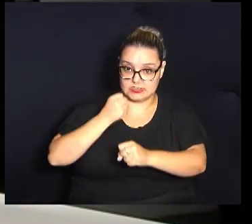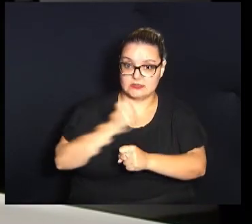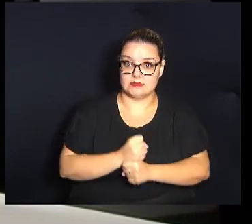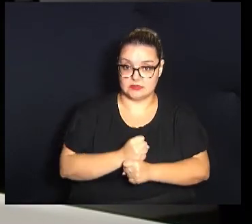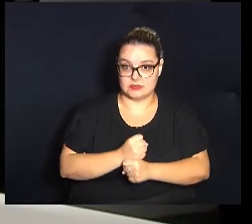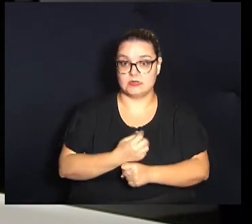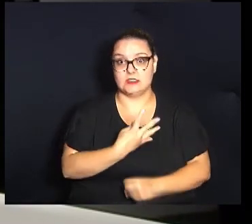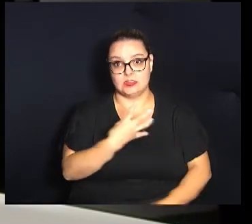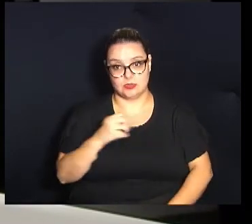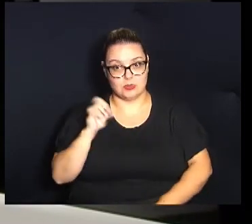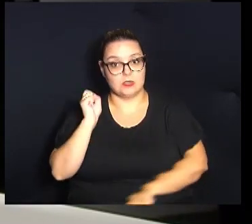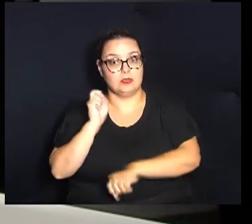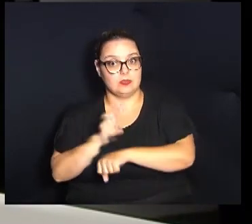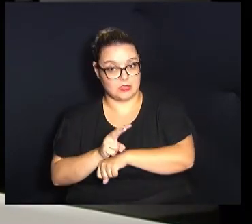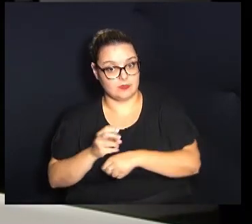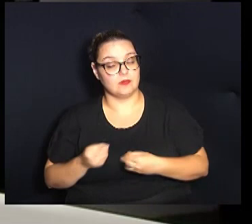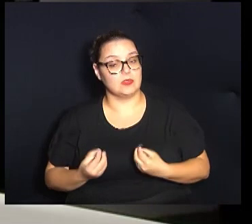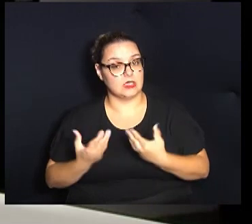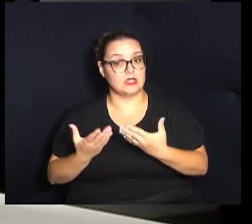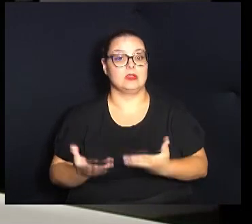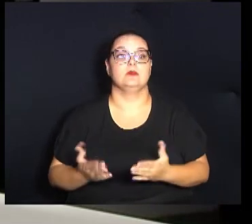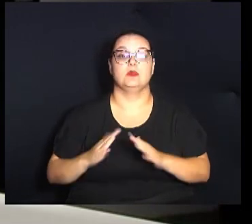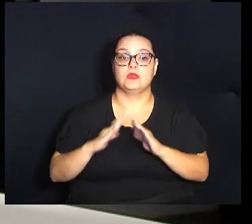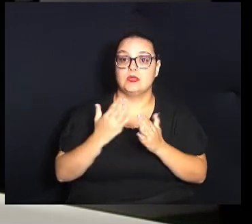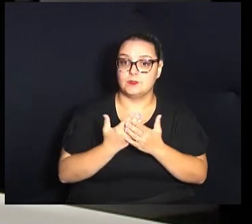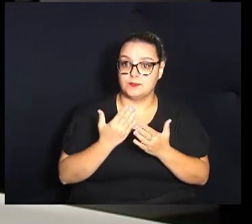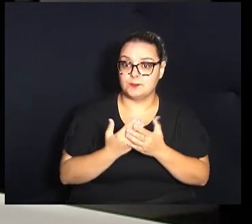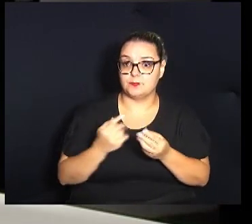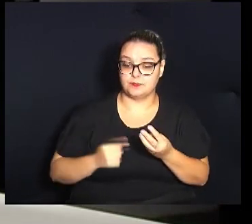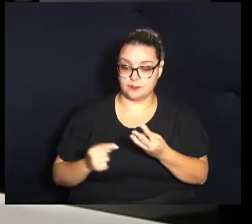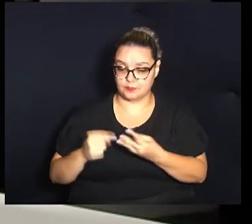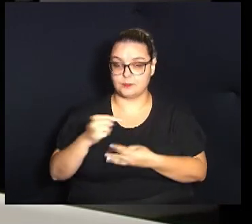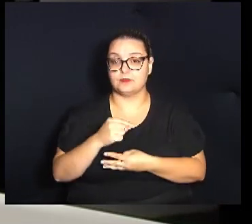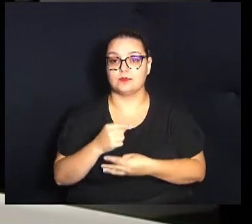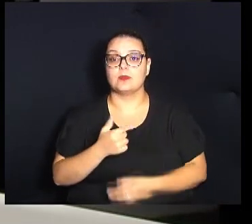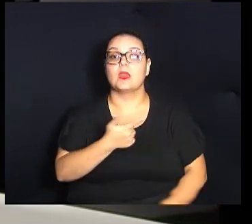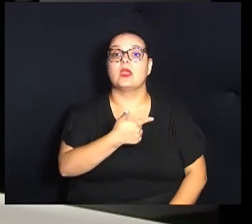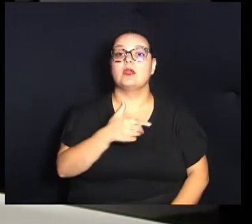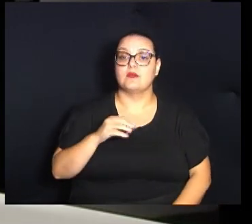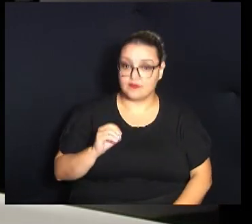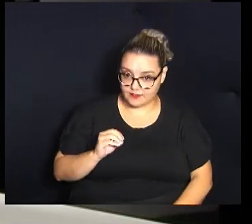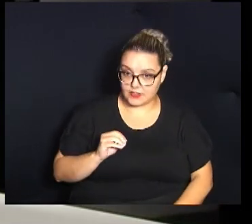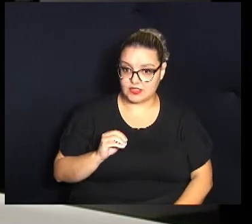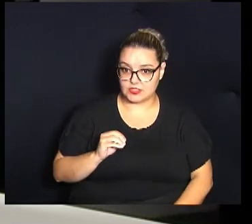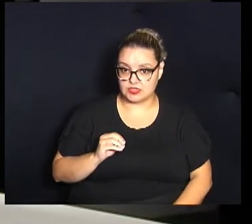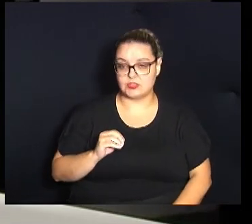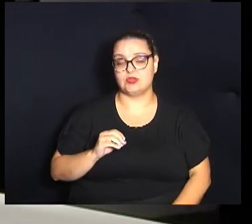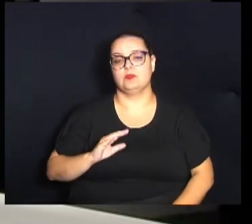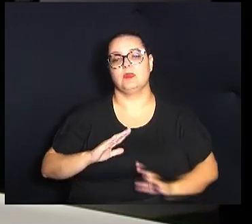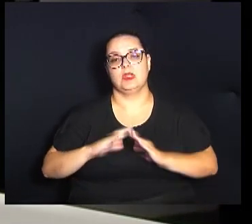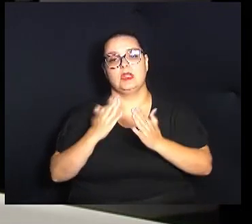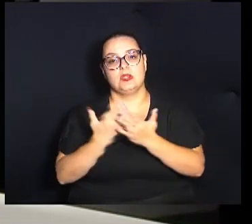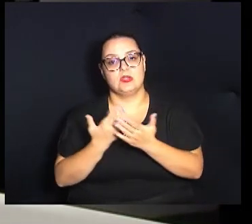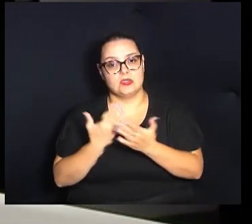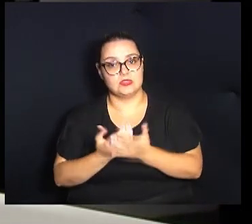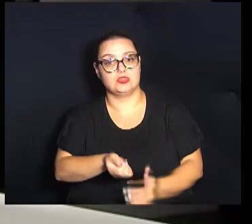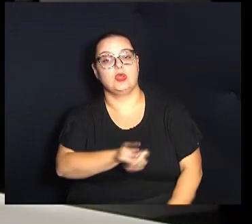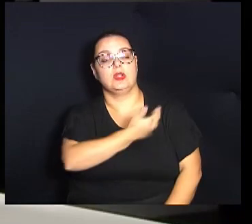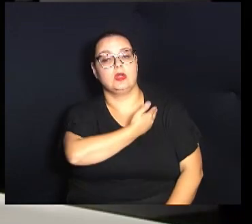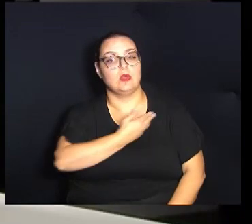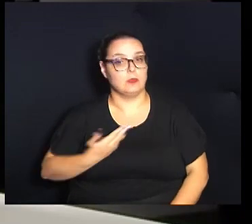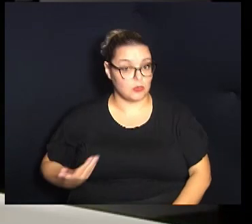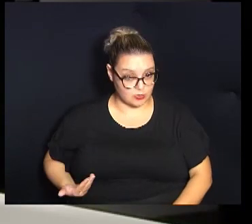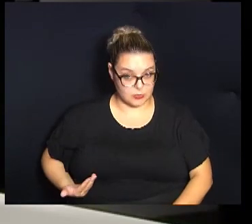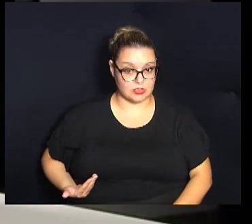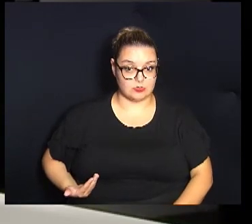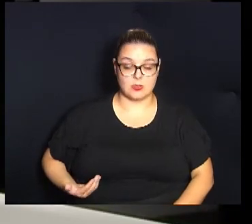40 vagas que são oferecidas pela escola. Dentre essas, 20 são destinadas aos alunos da escola pública. E para aquele aluno que tem